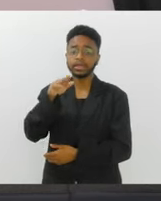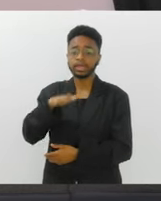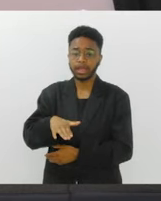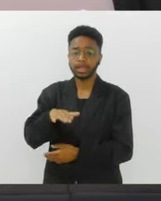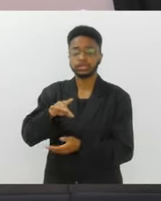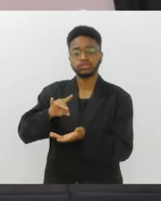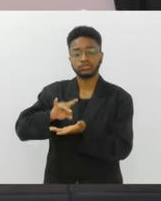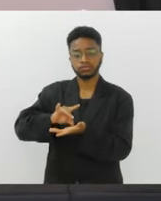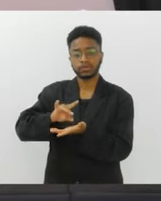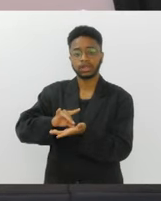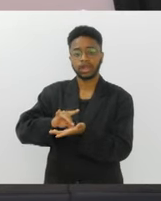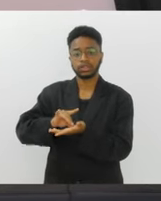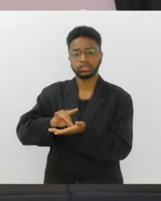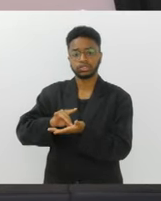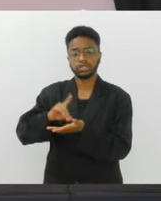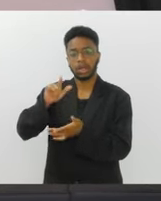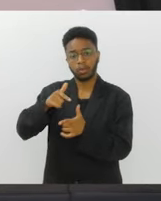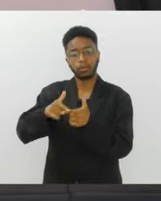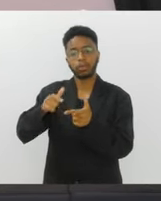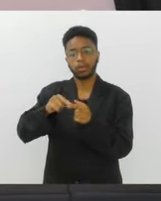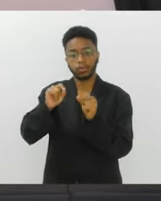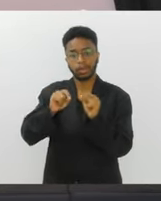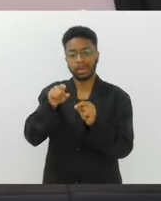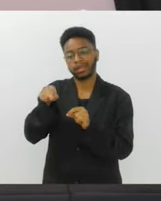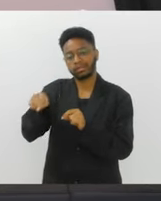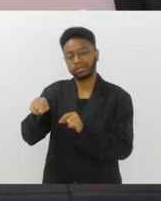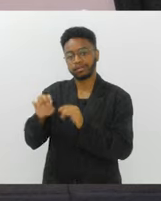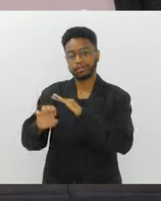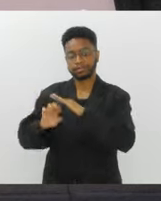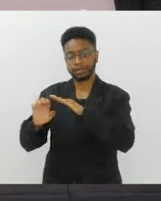da história é a concessionária,